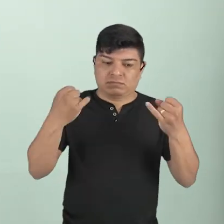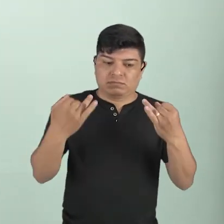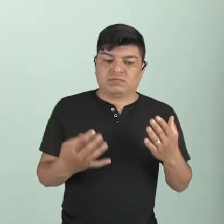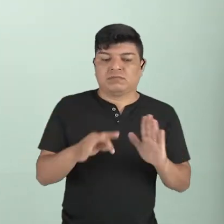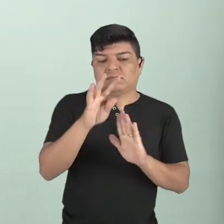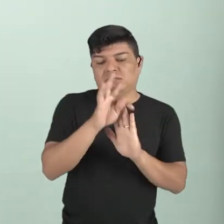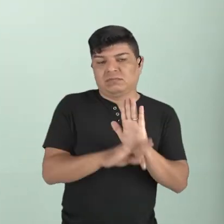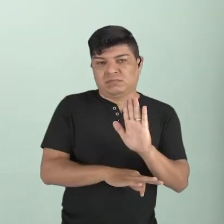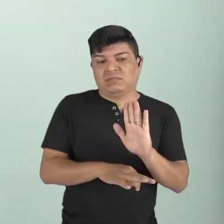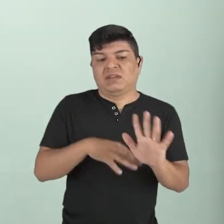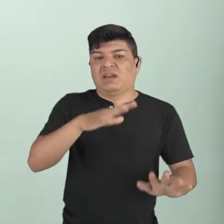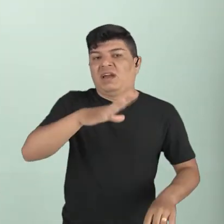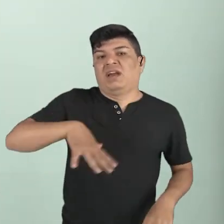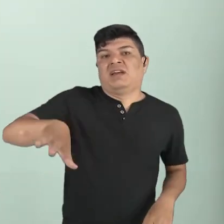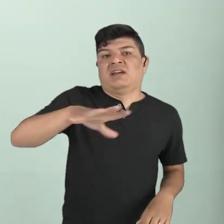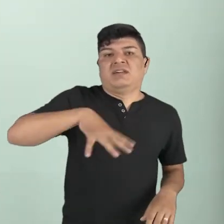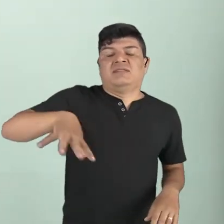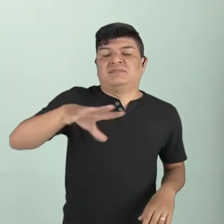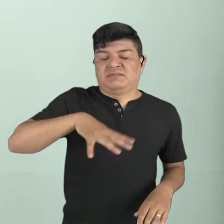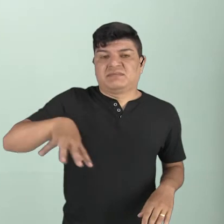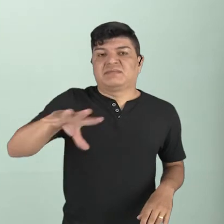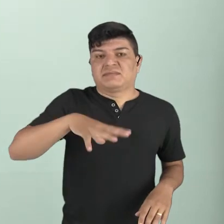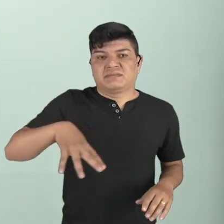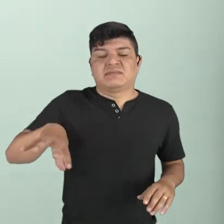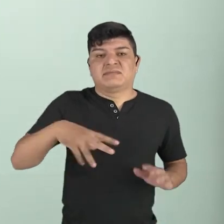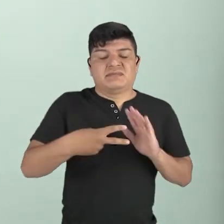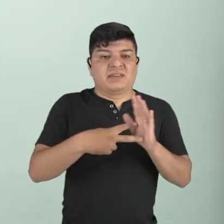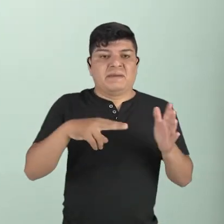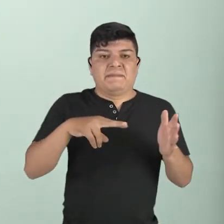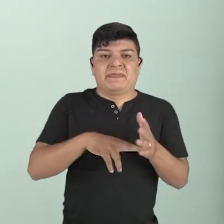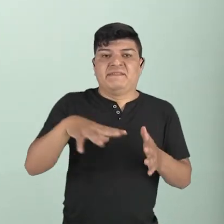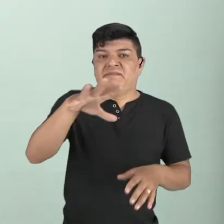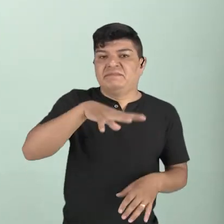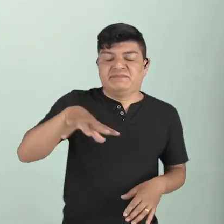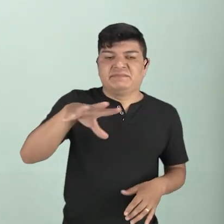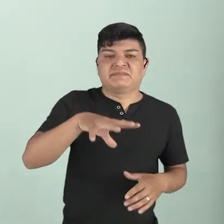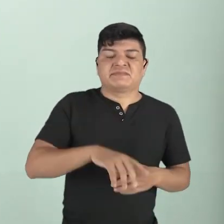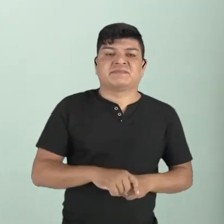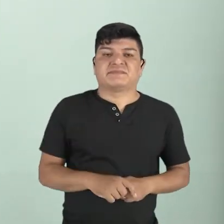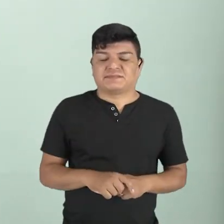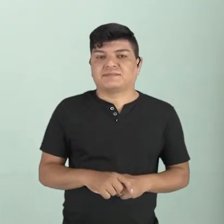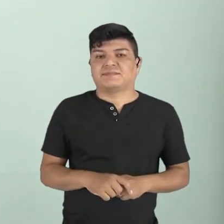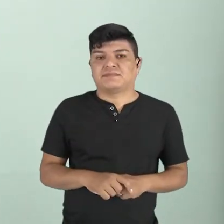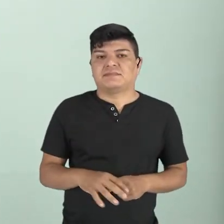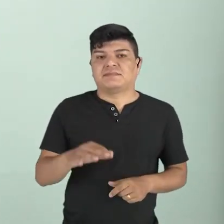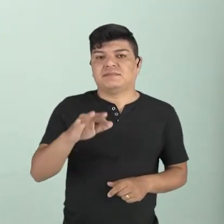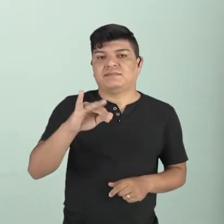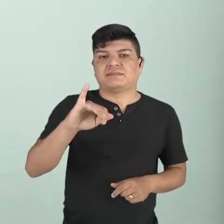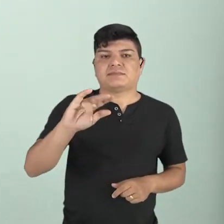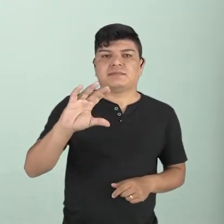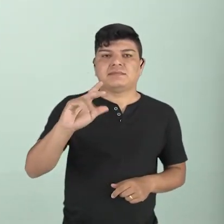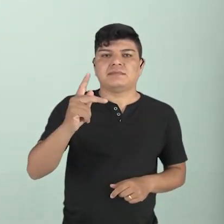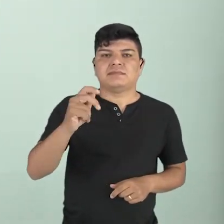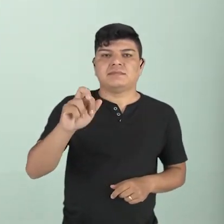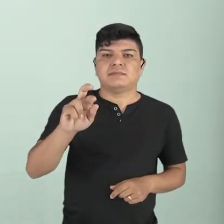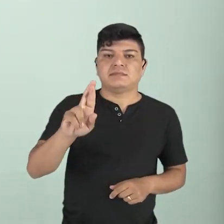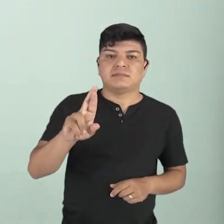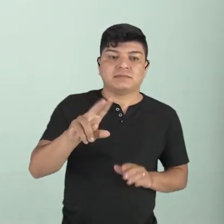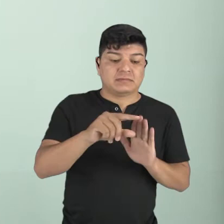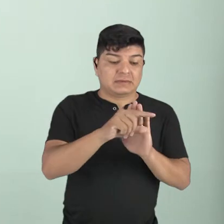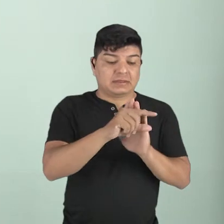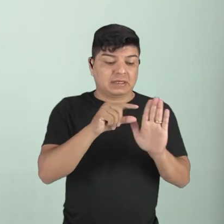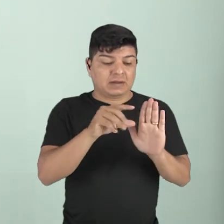texto fala de um modo geral, no sentido global. O fichar é que você vai pegando partes do